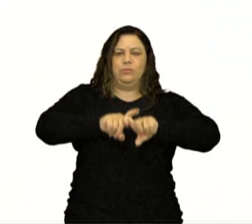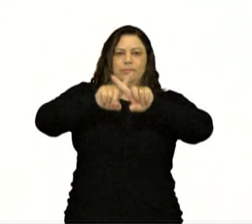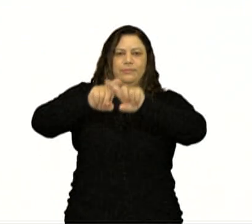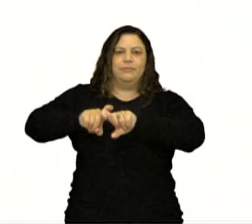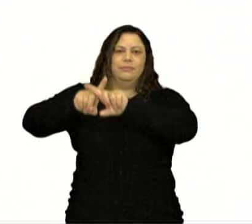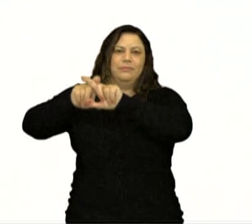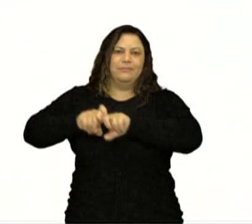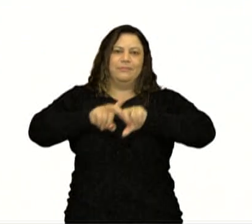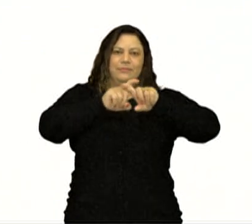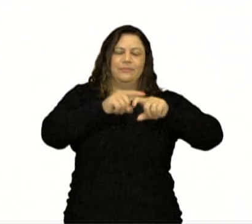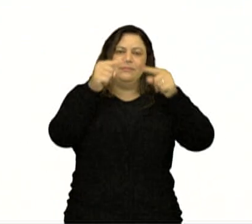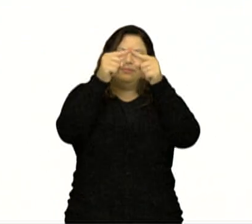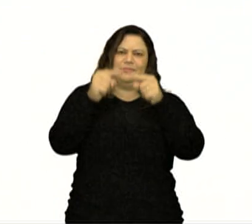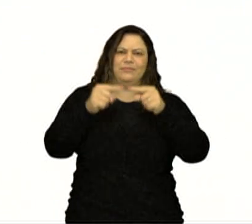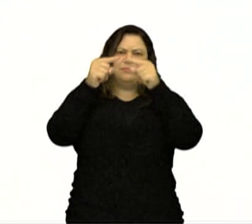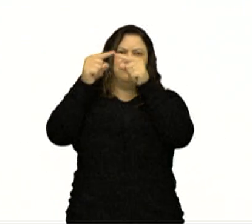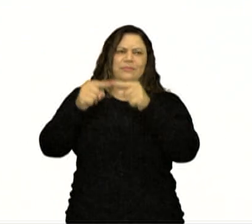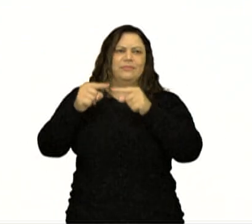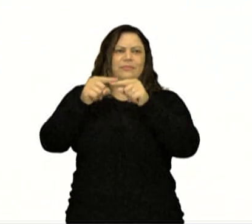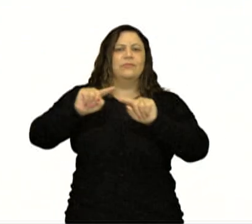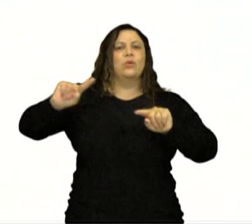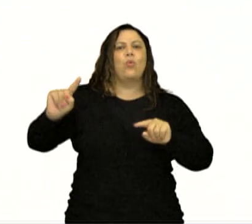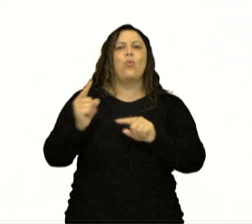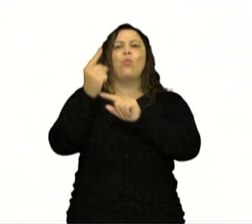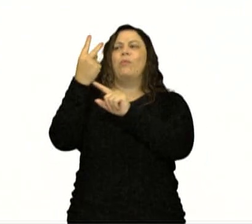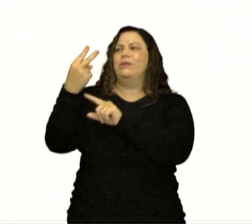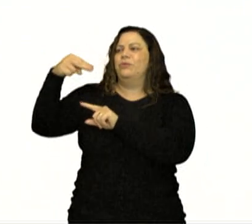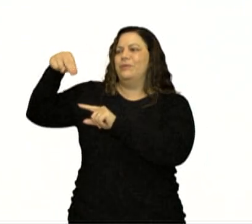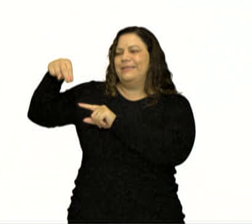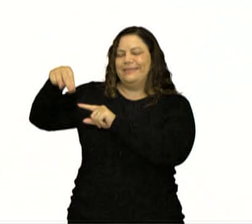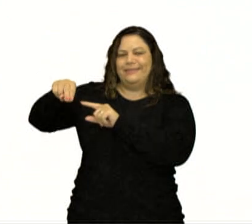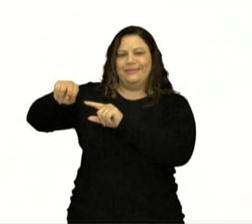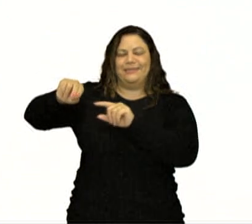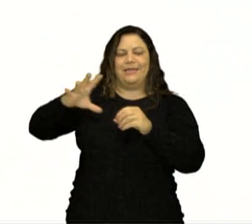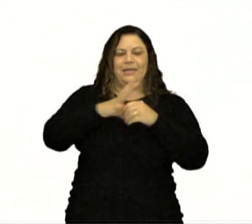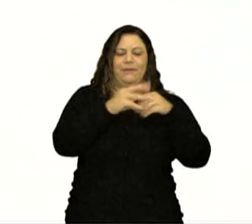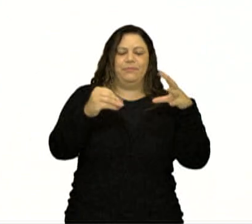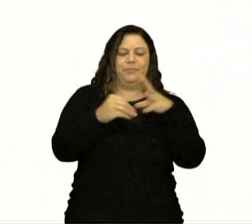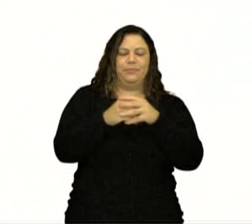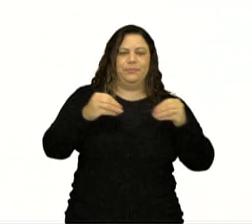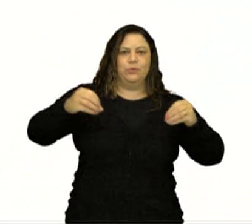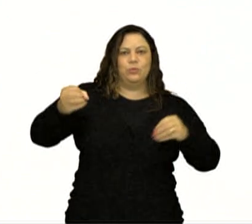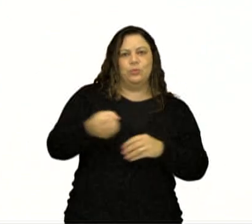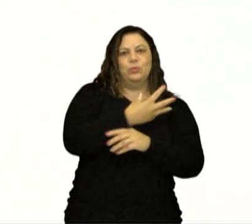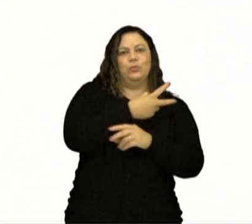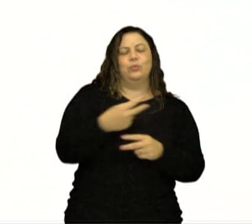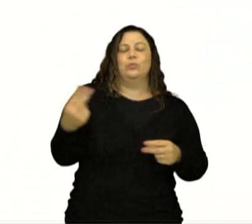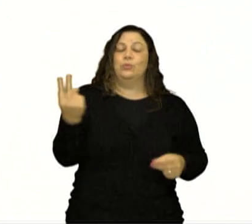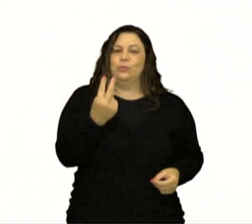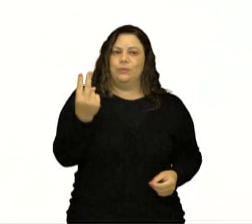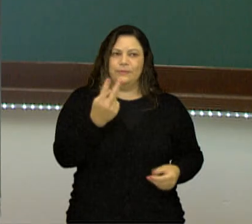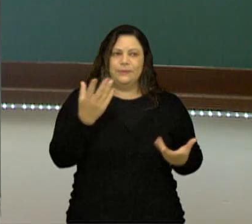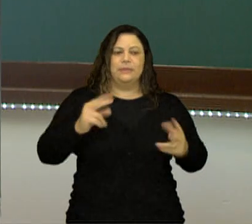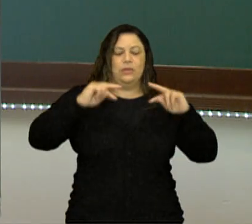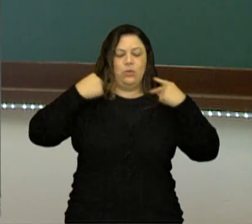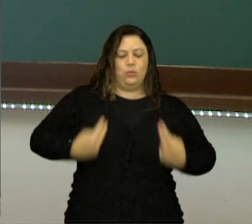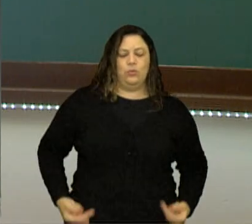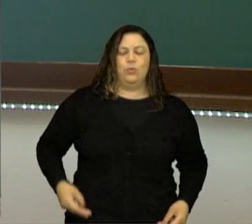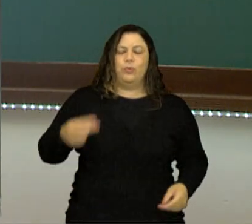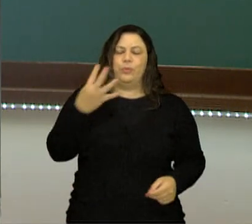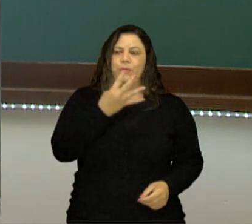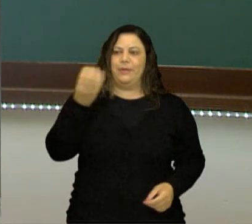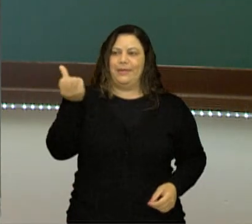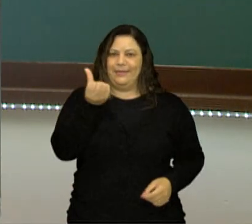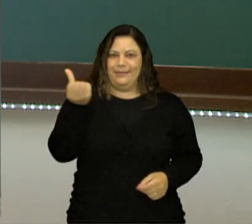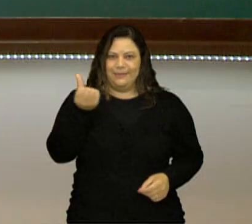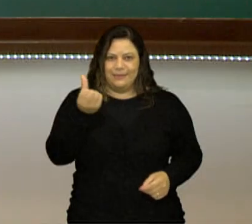E assim, uma célula 2N vai formar duas novas células 2N. Lembrando, ser humano, 46 cromossomos,